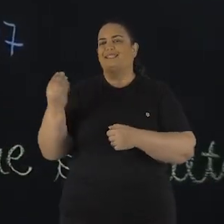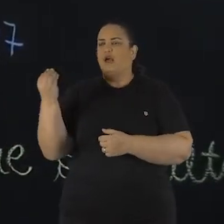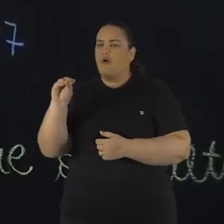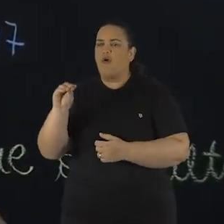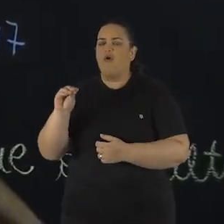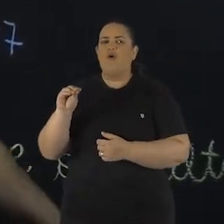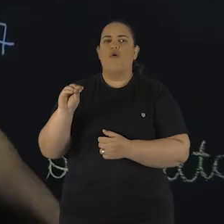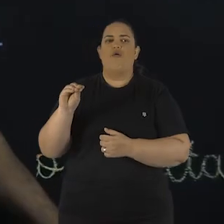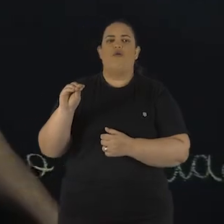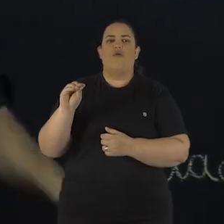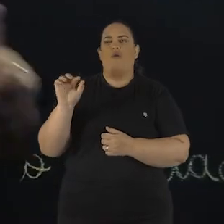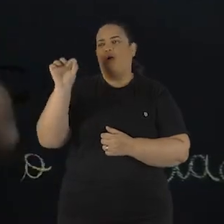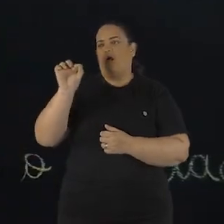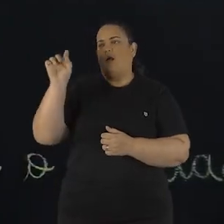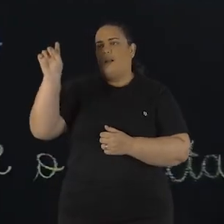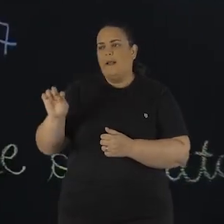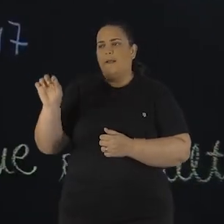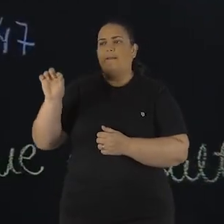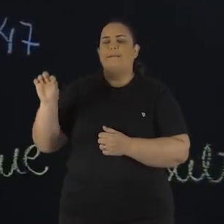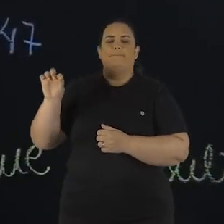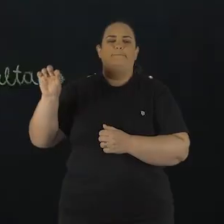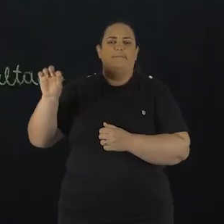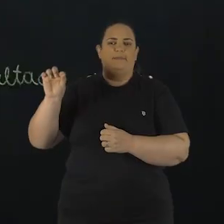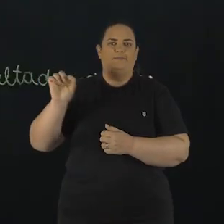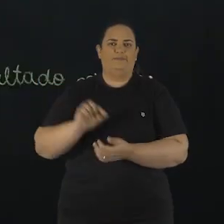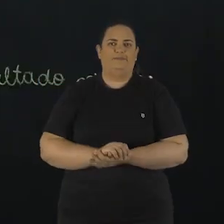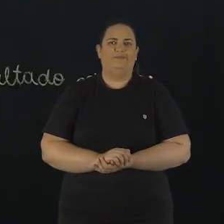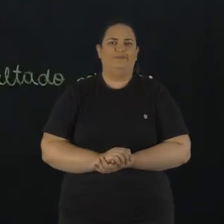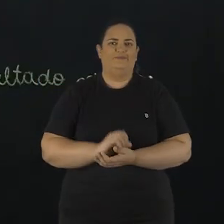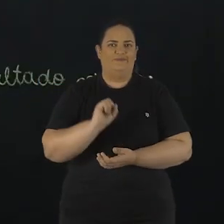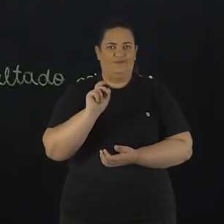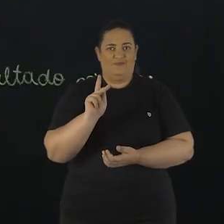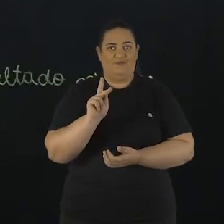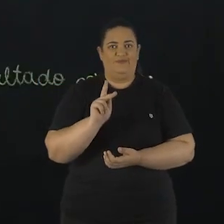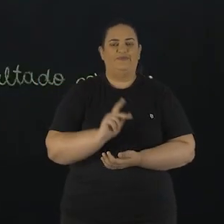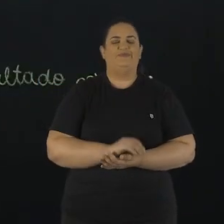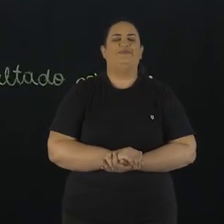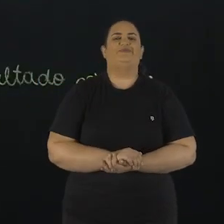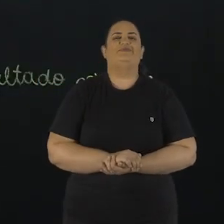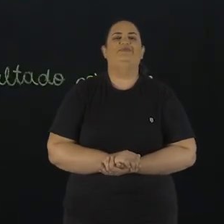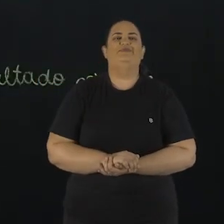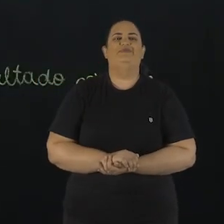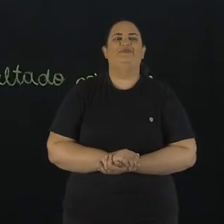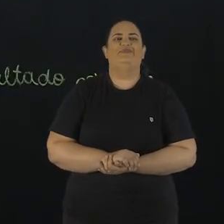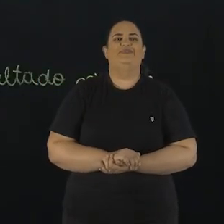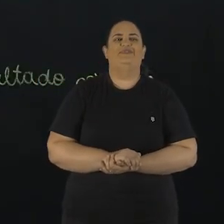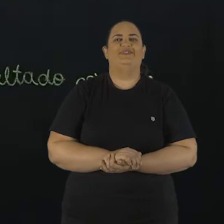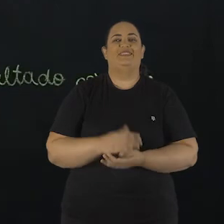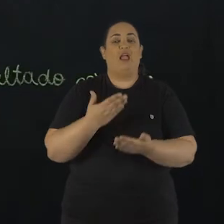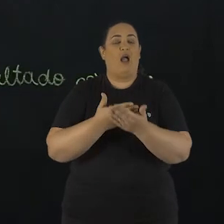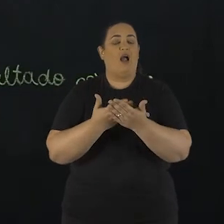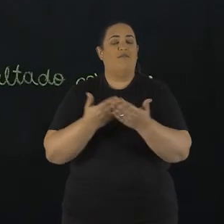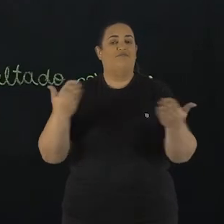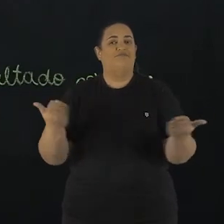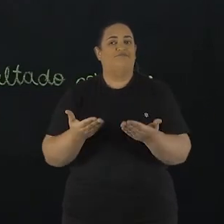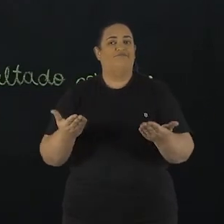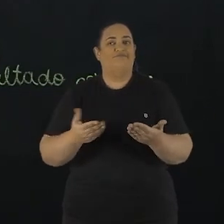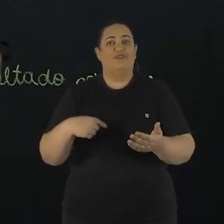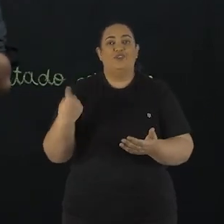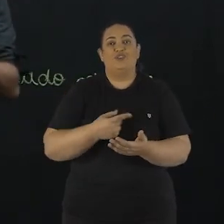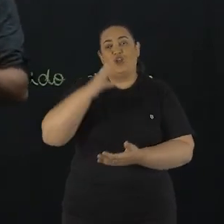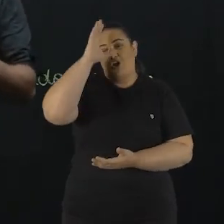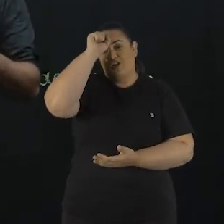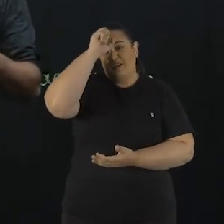esse valor deverá vir acompanhado do símbolo de porcentagem. Beleza, pessoal? Então, nessa aula nós